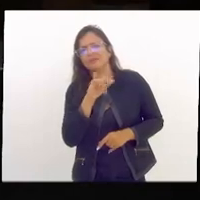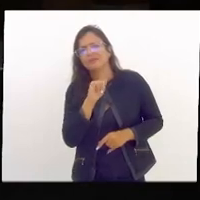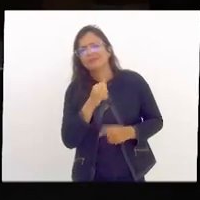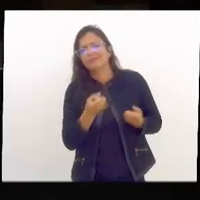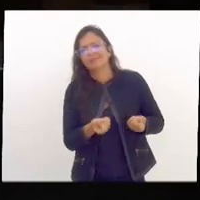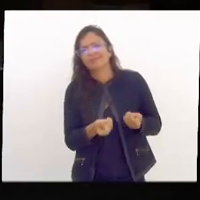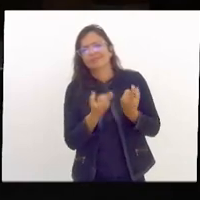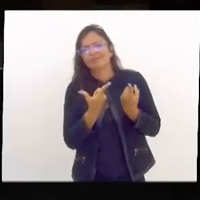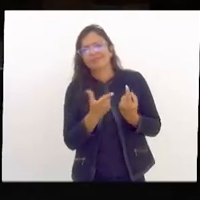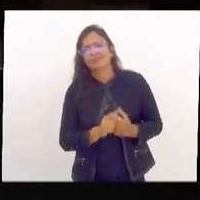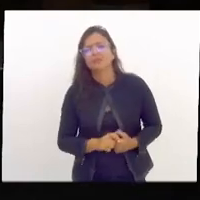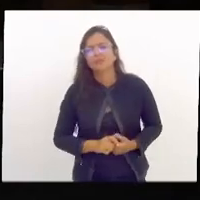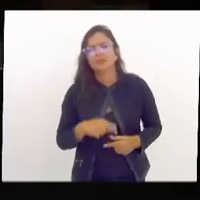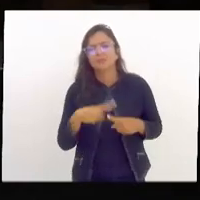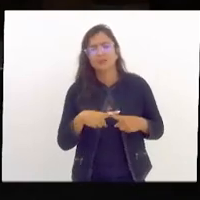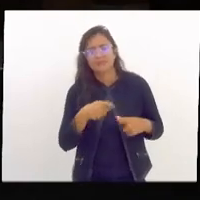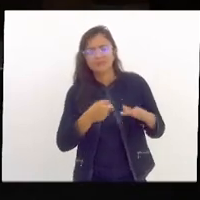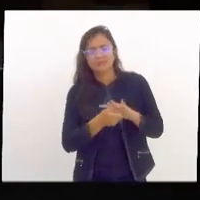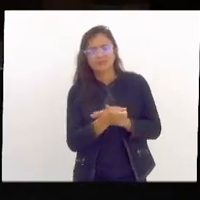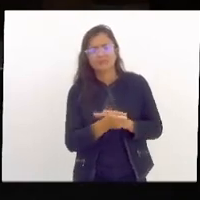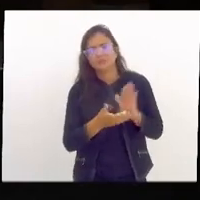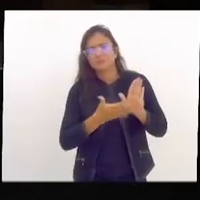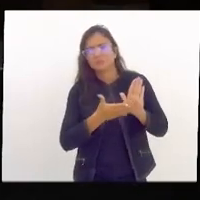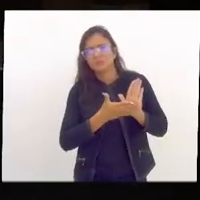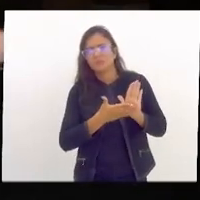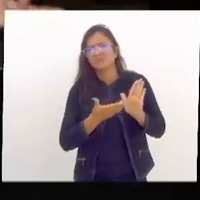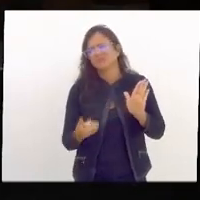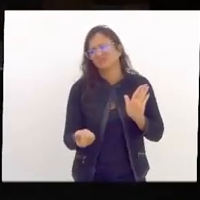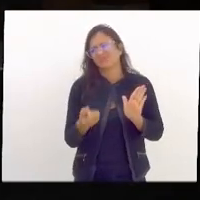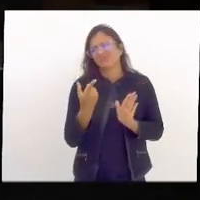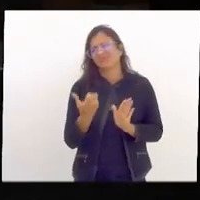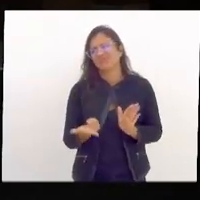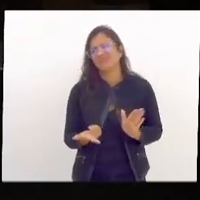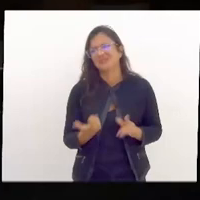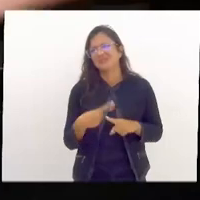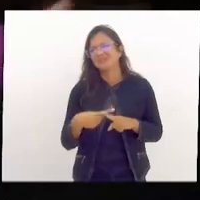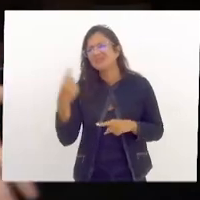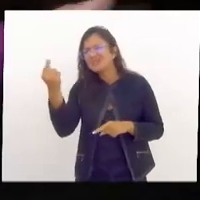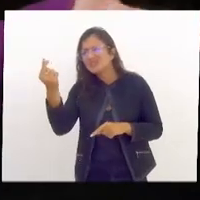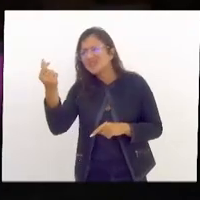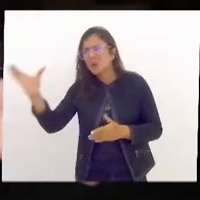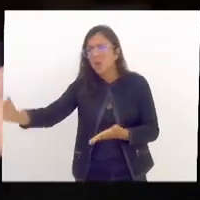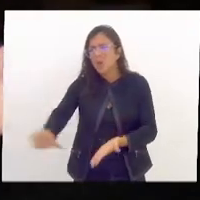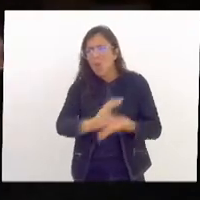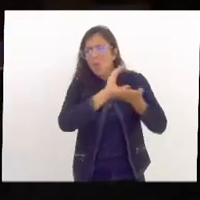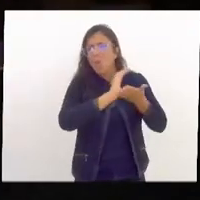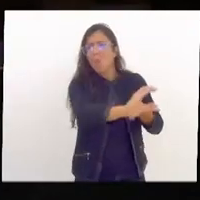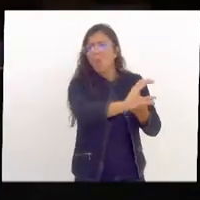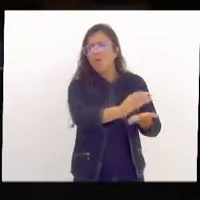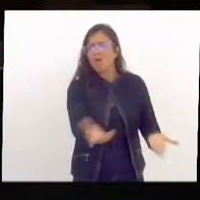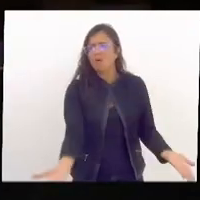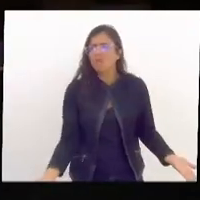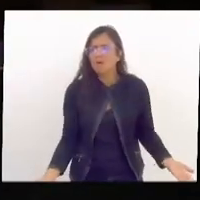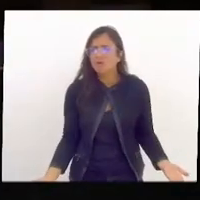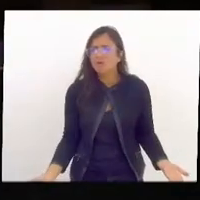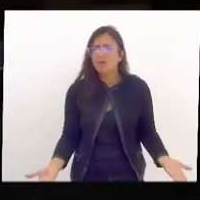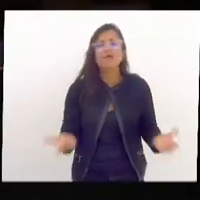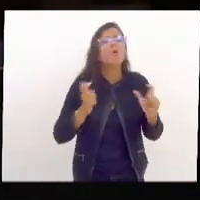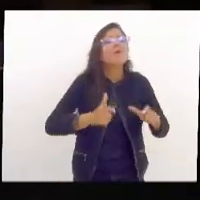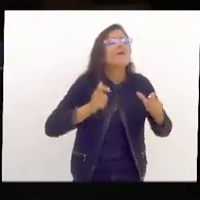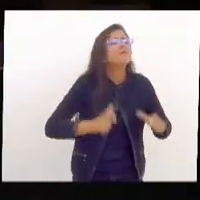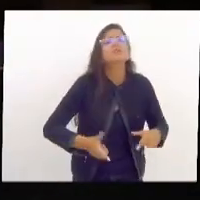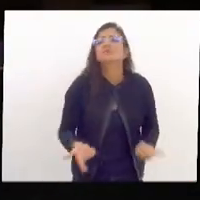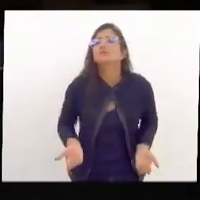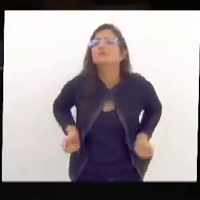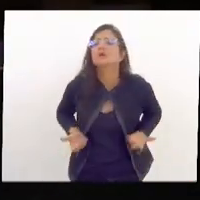Os investimentos que estão propostos aqui, é irrisório em relação do montante, que foram 251 milhões. Já queremos saber aonde vai ser gasto esse